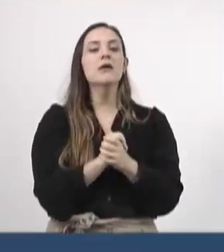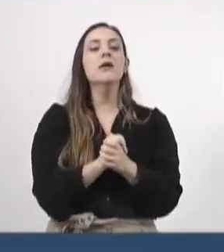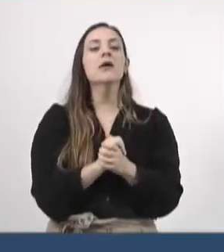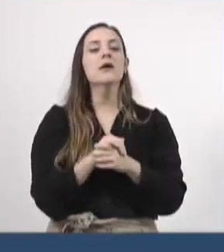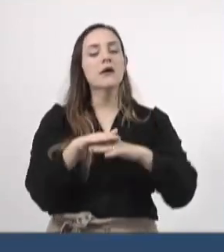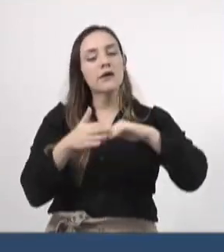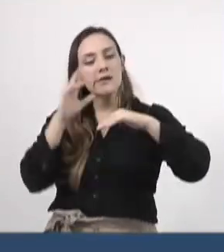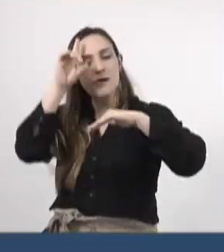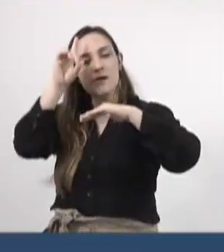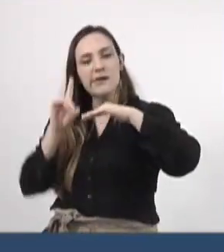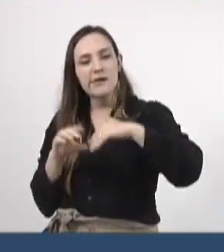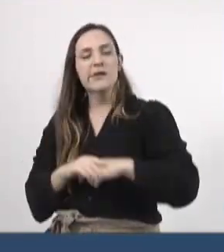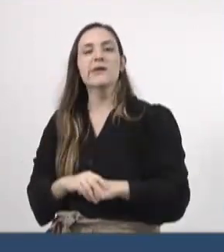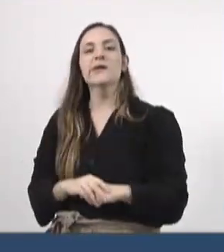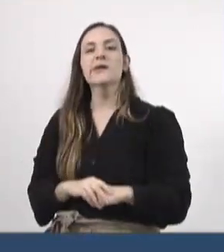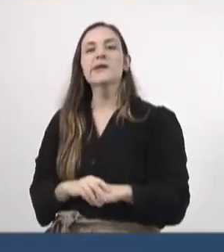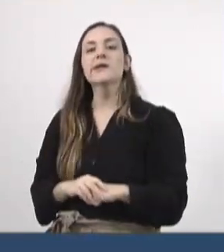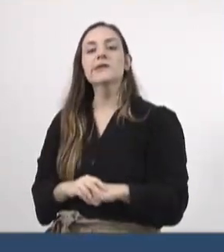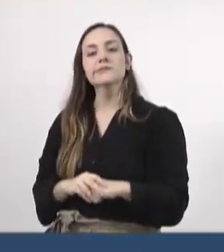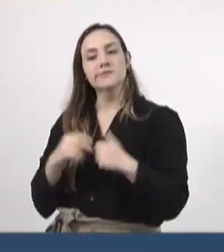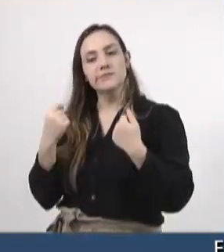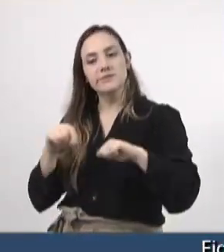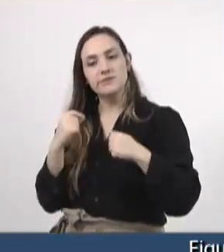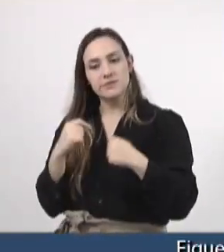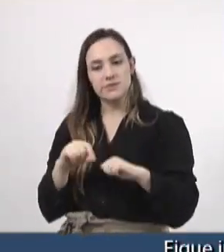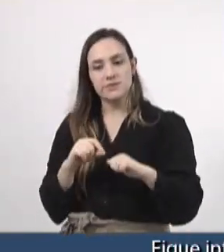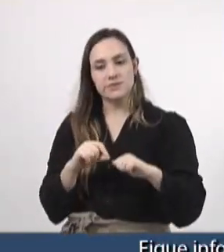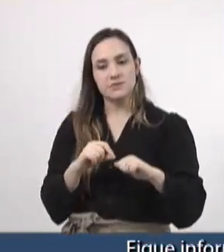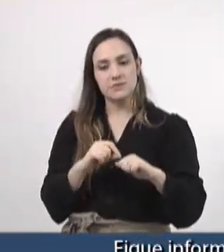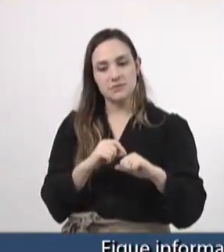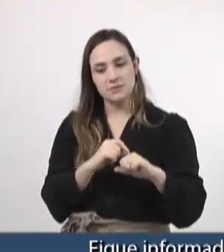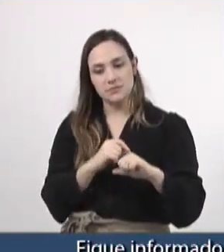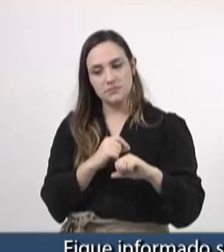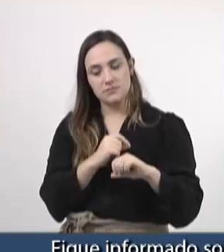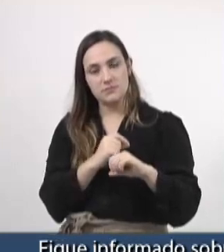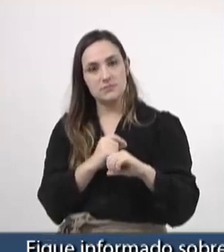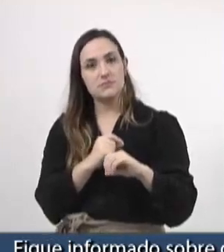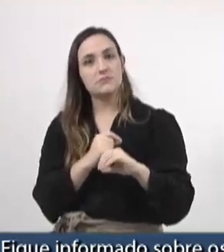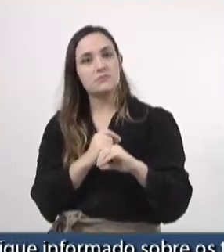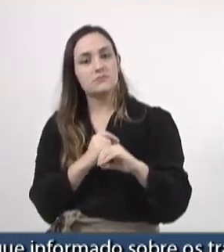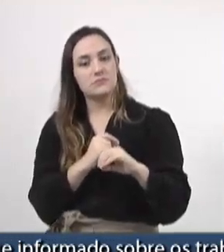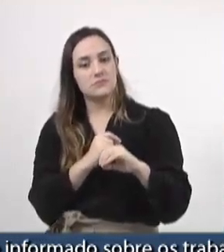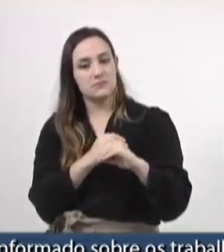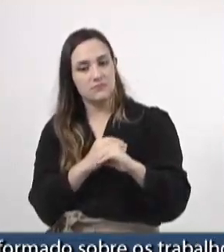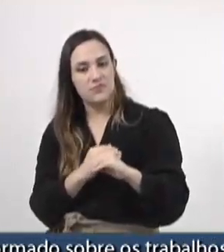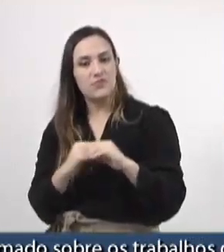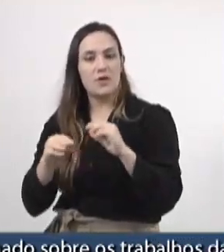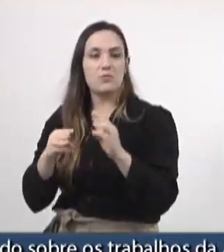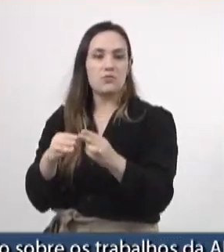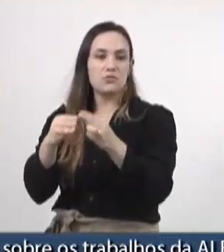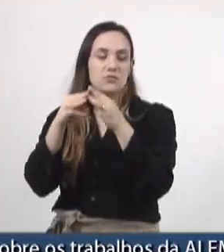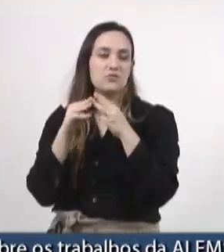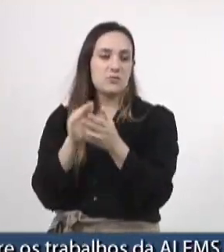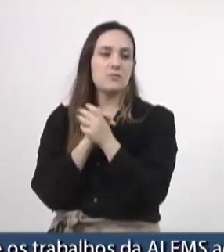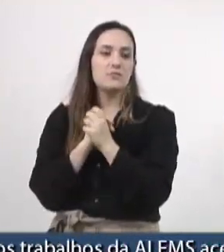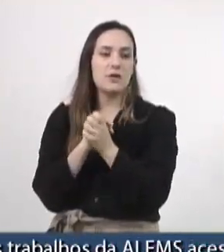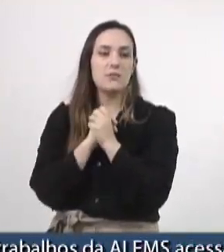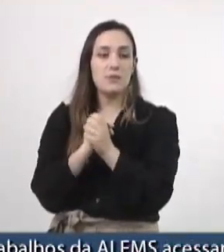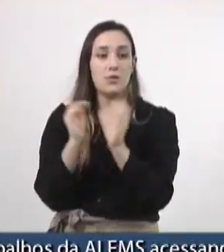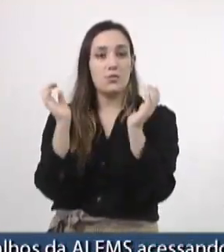plenário, para que seja enviada a moção de congratulação ao Grupo São Lourenço